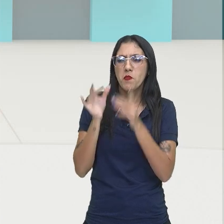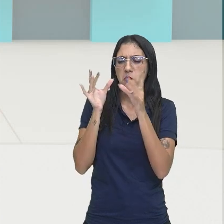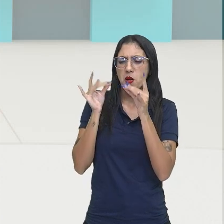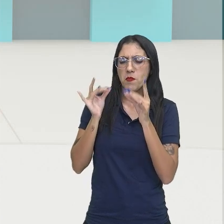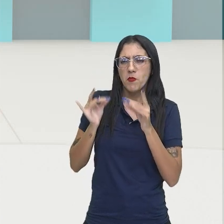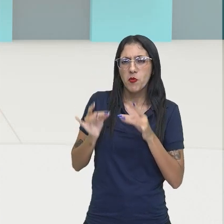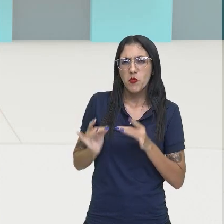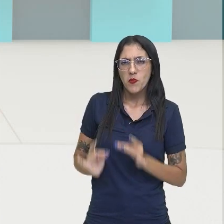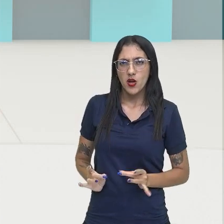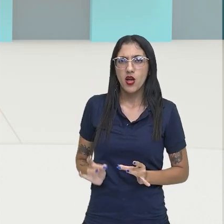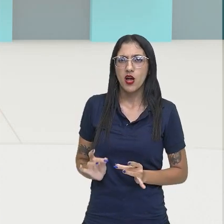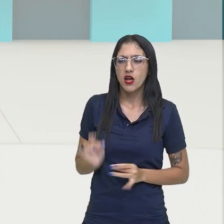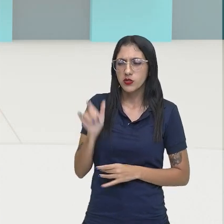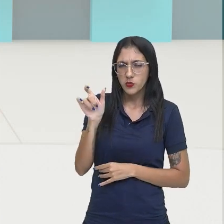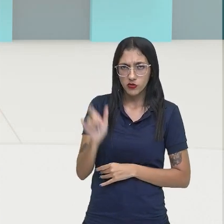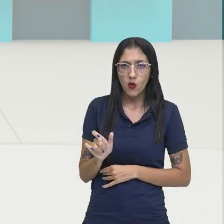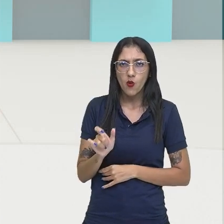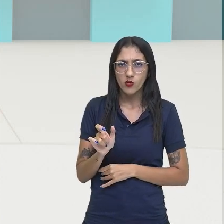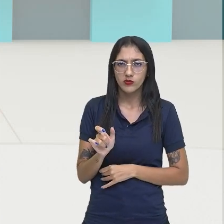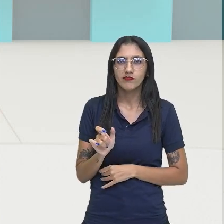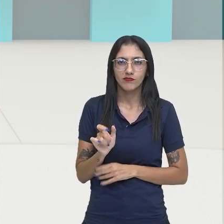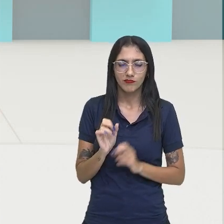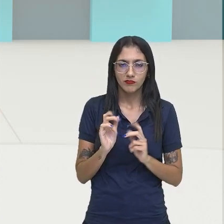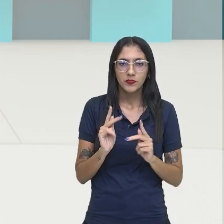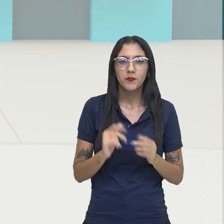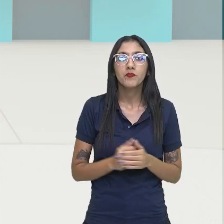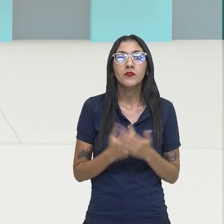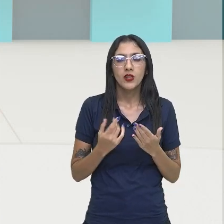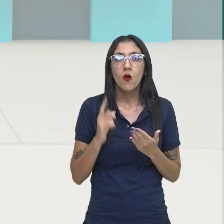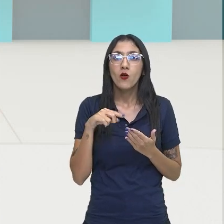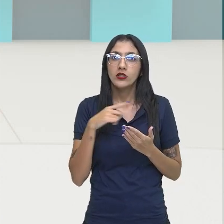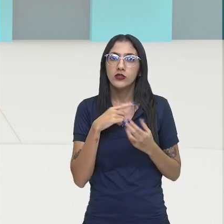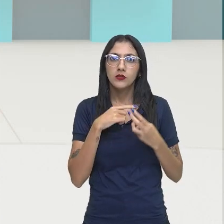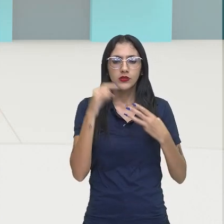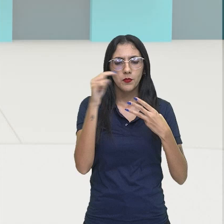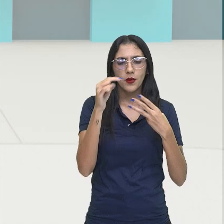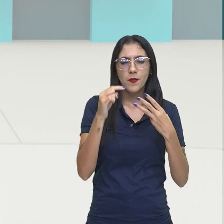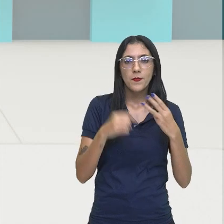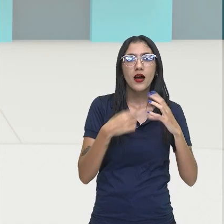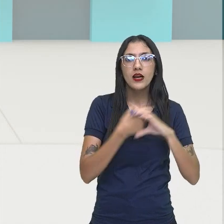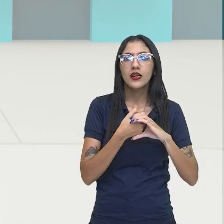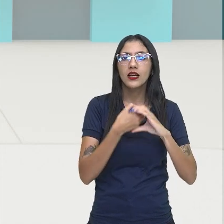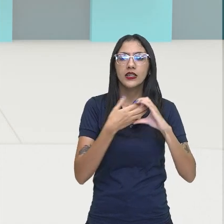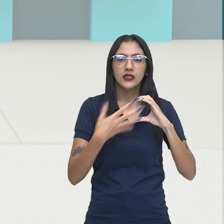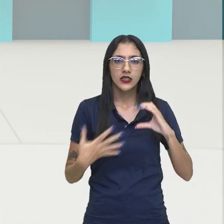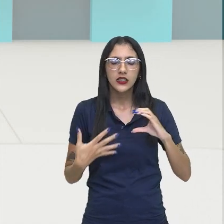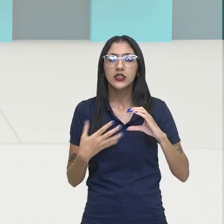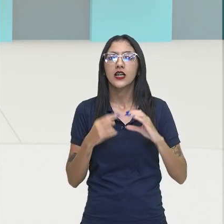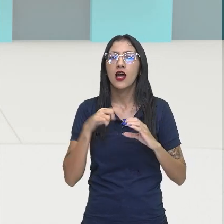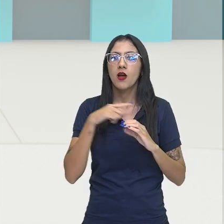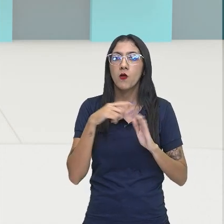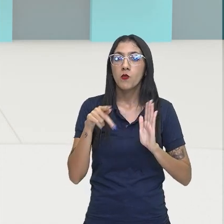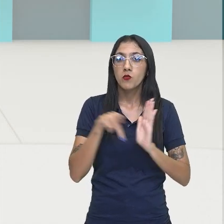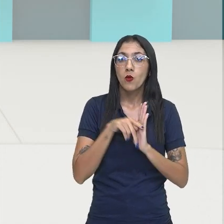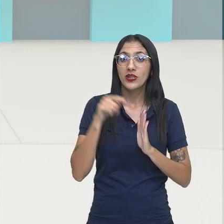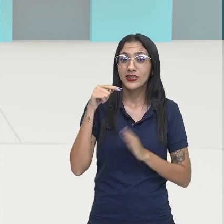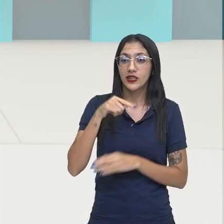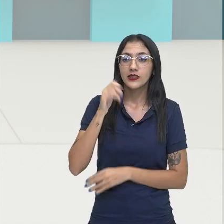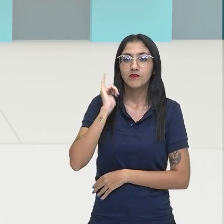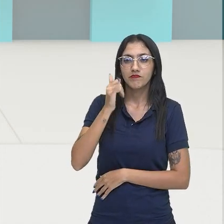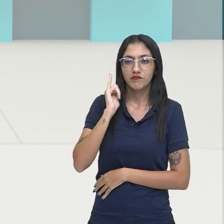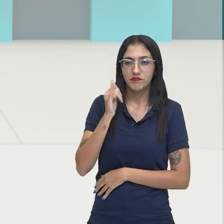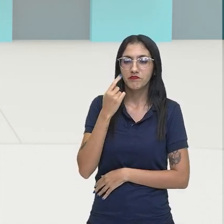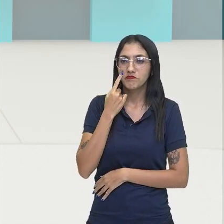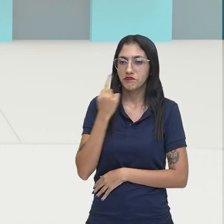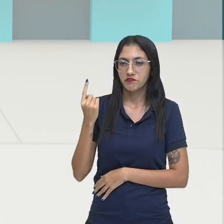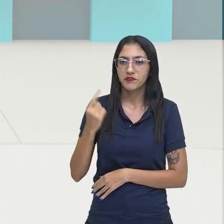seus sentimentos, suas emoções, ok? Então são esses elementos que constituem a narração,